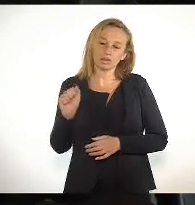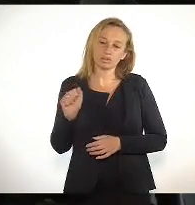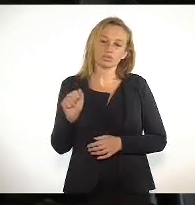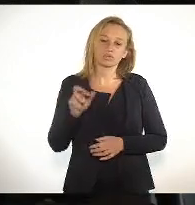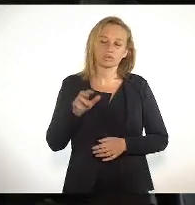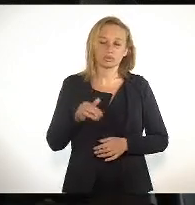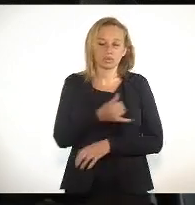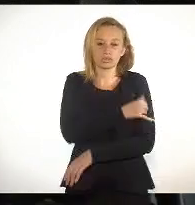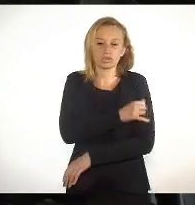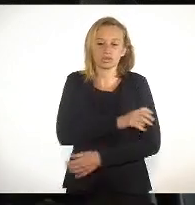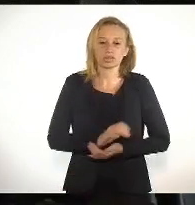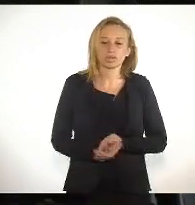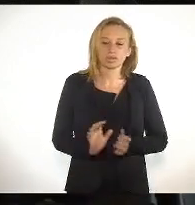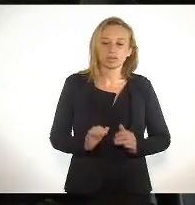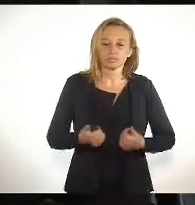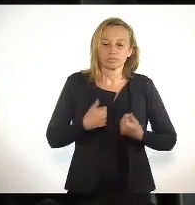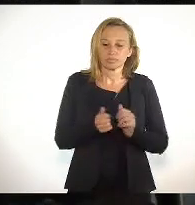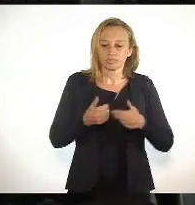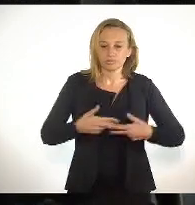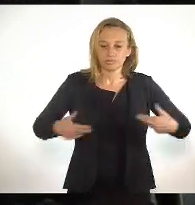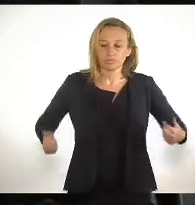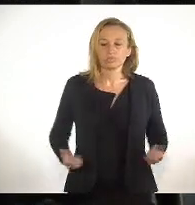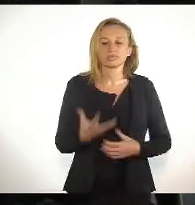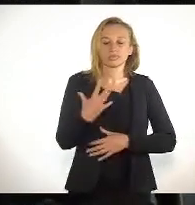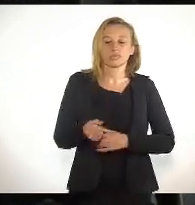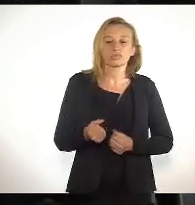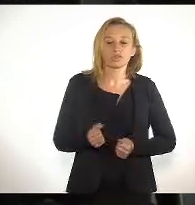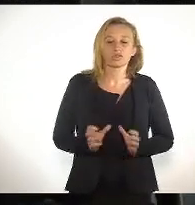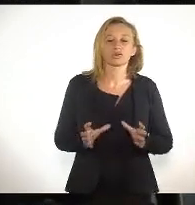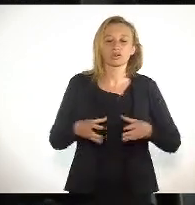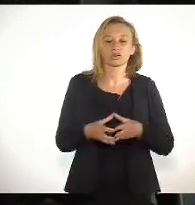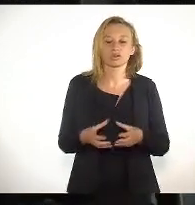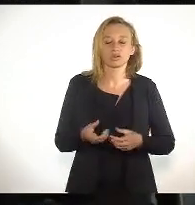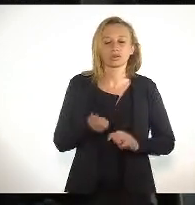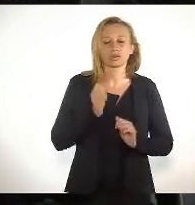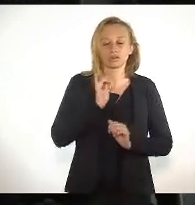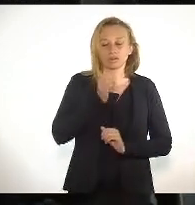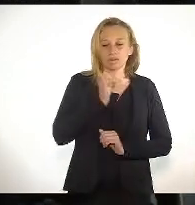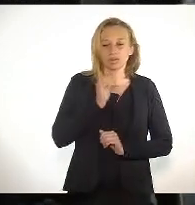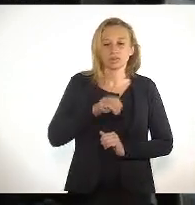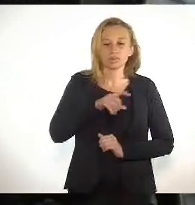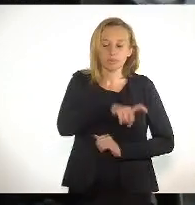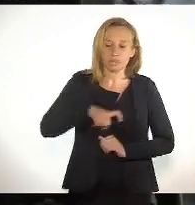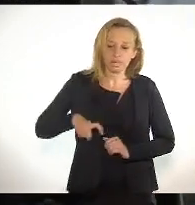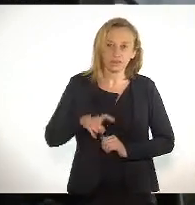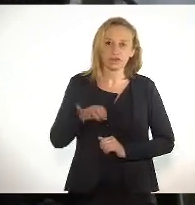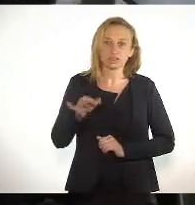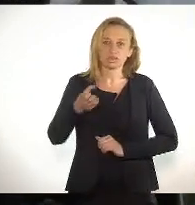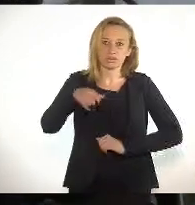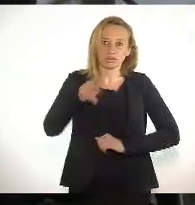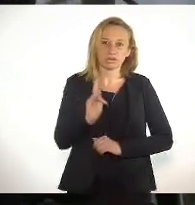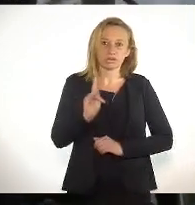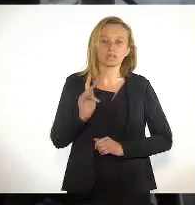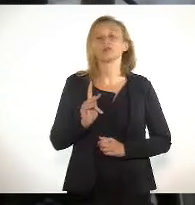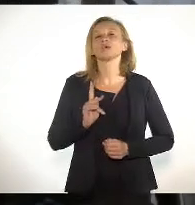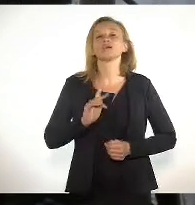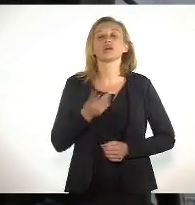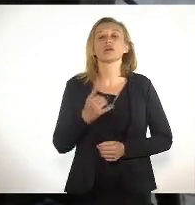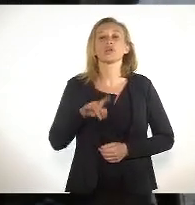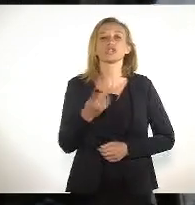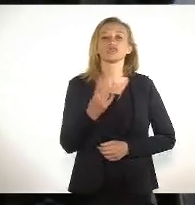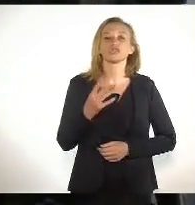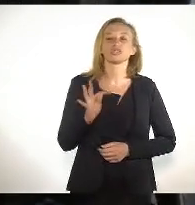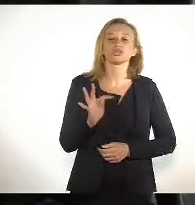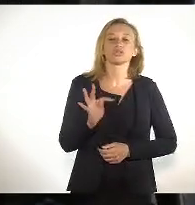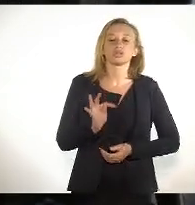condicionalidade. Transporte favorável. De Economia e Indústria e Comércio favorável. Relatores, deputado Max Lemos, Alexandre Quinoploc e Elbert